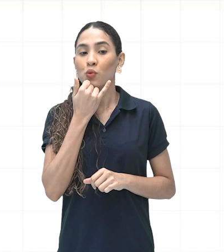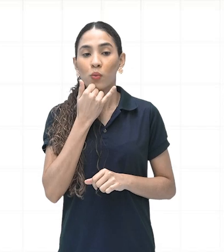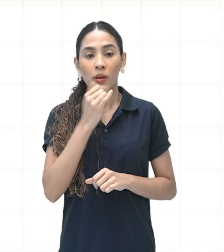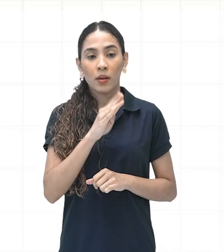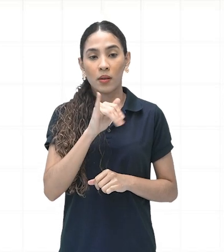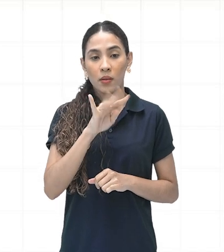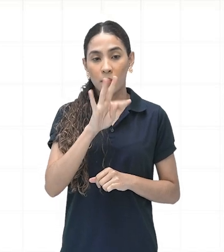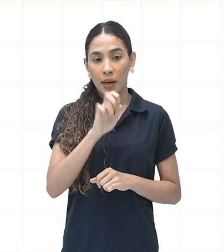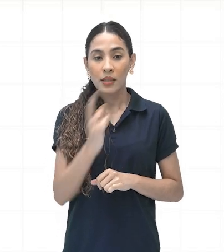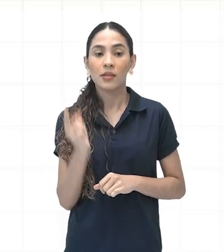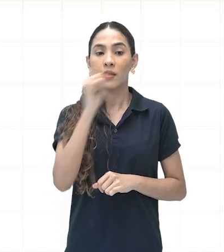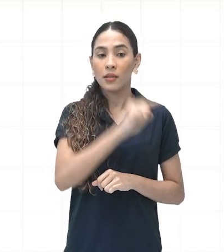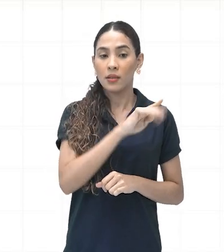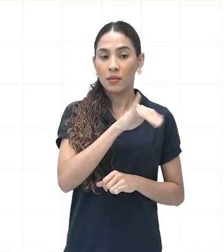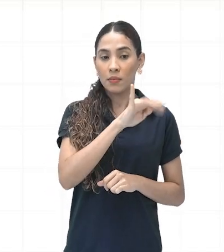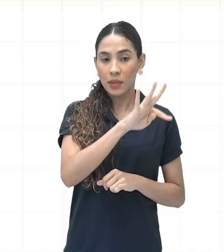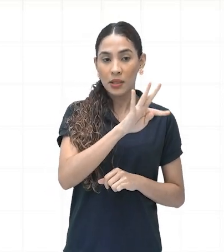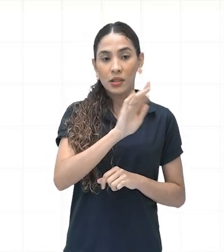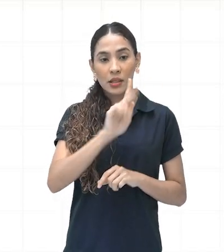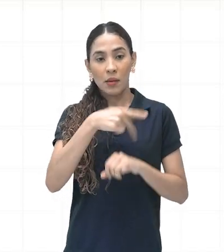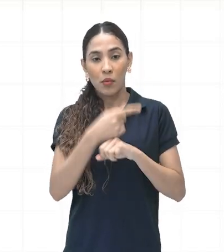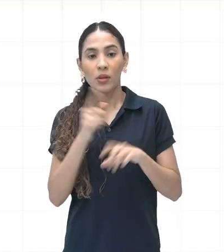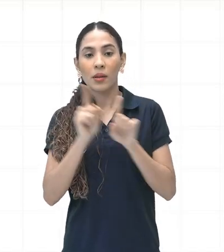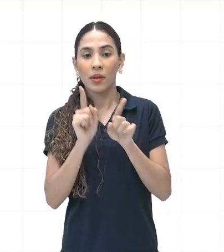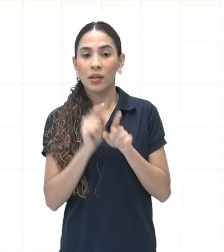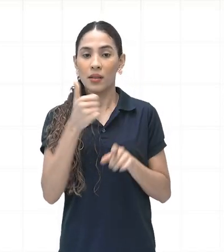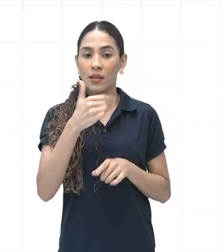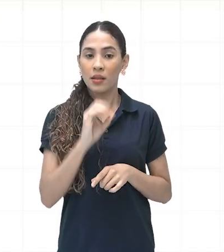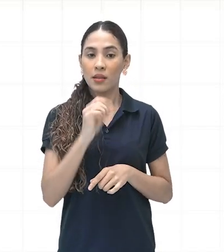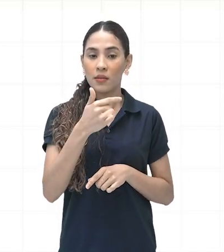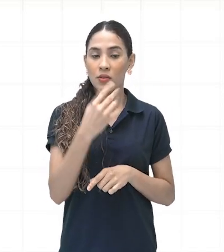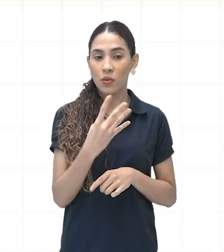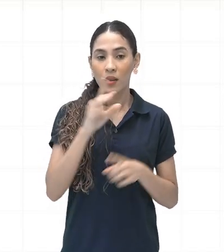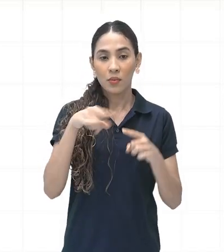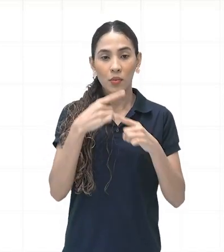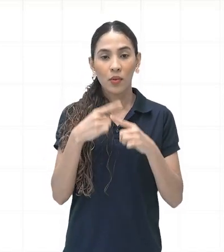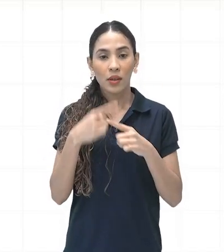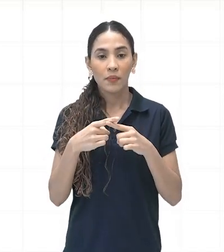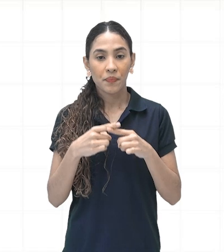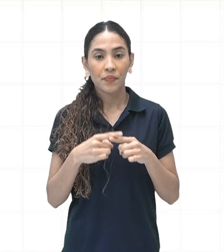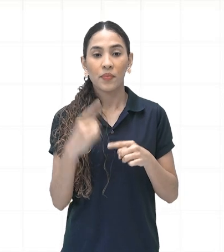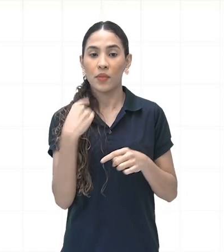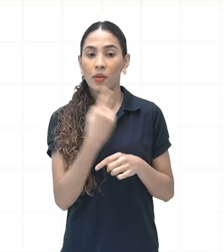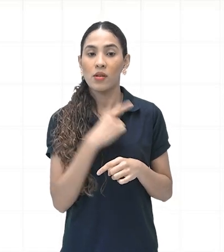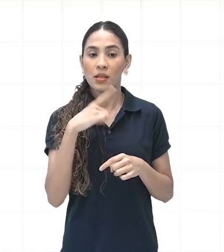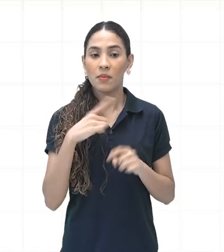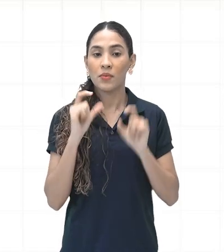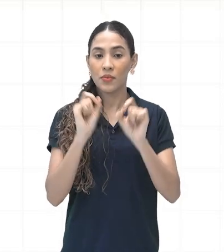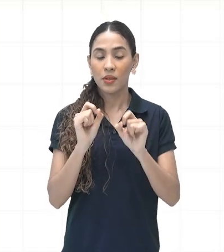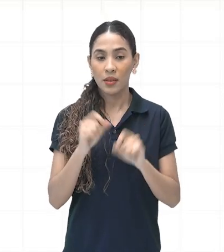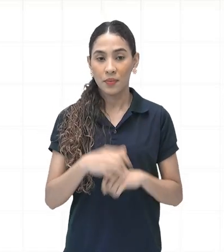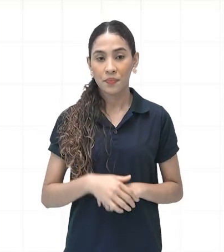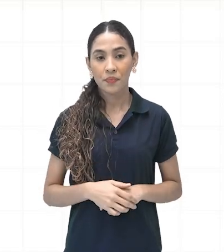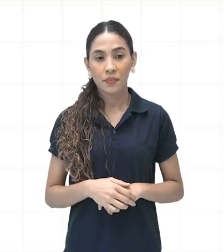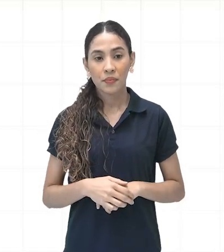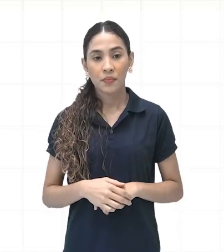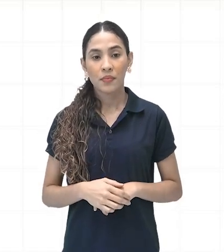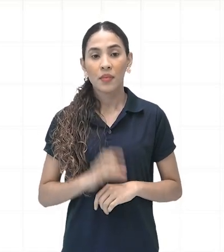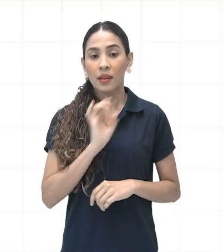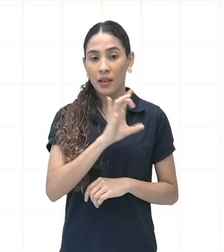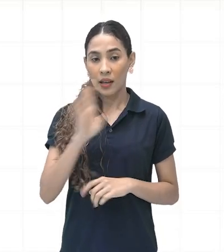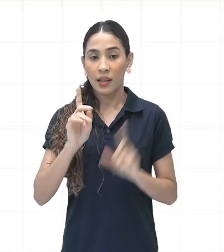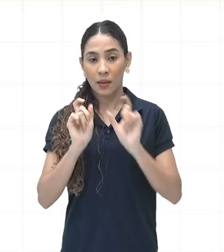casos, é multiplicando por 1024, porque nós temos aí que